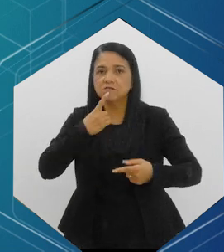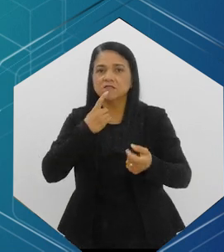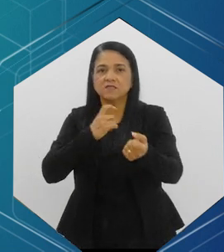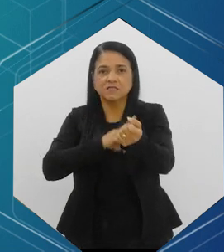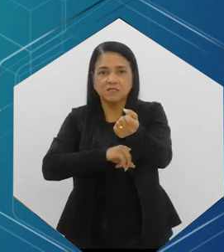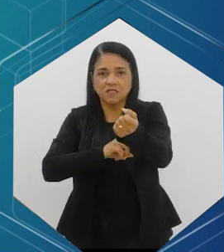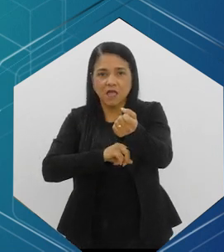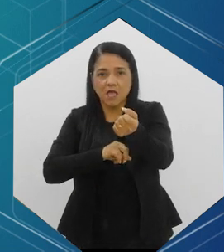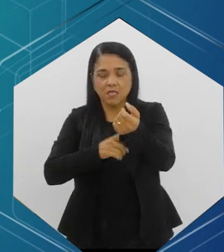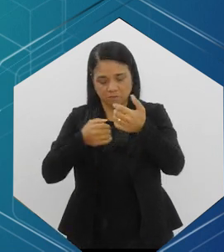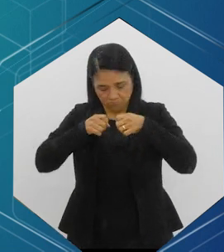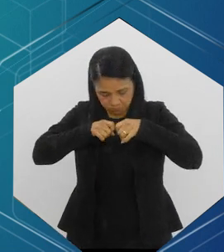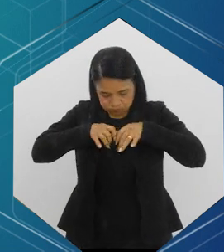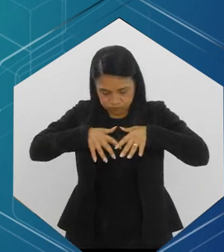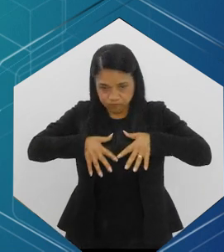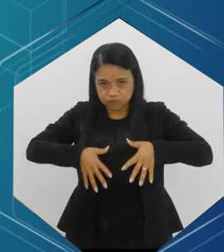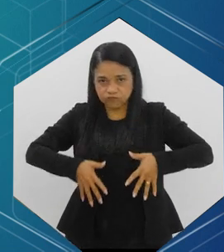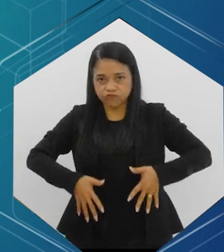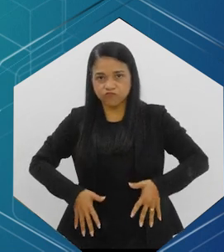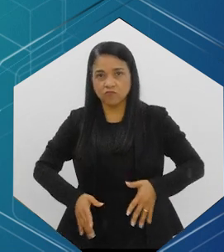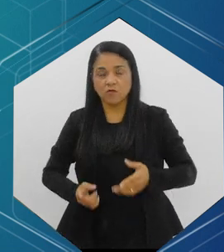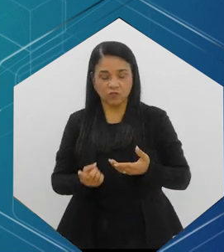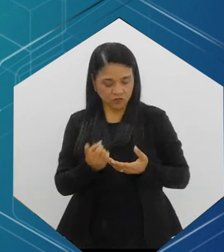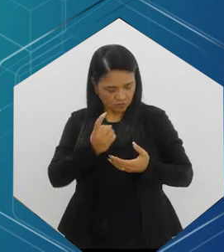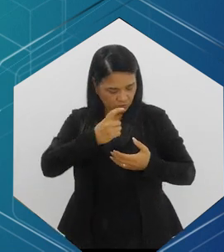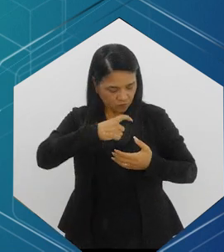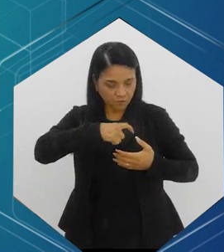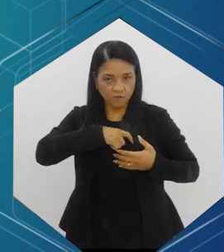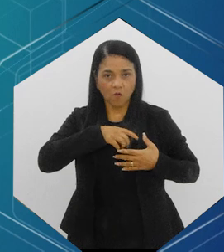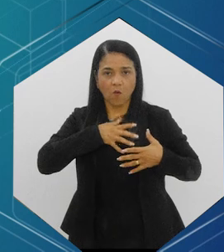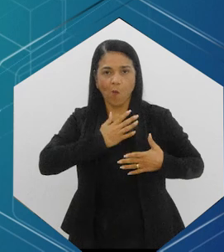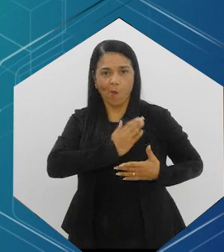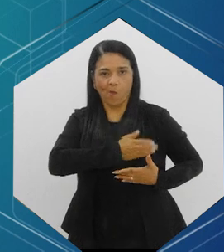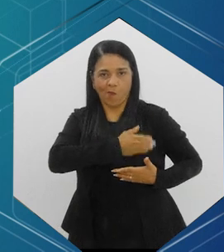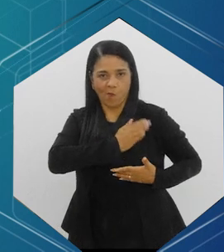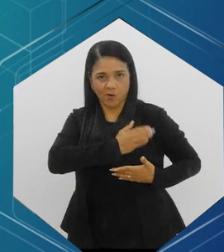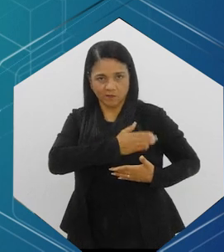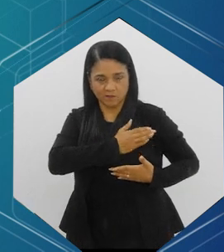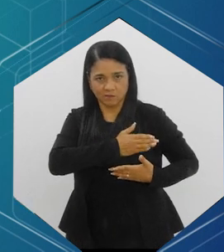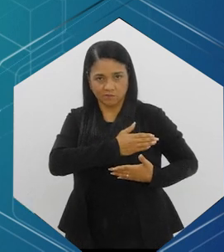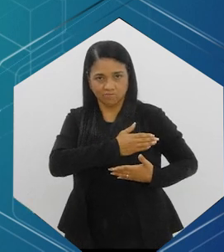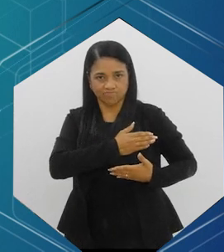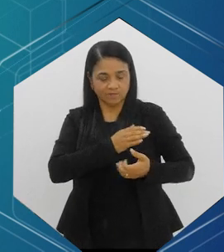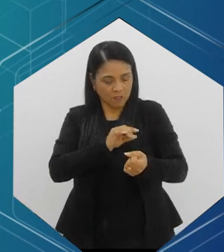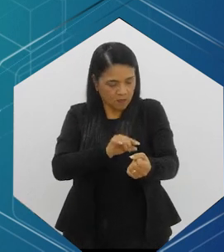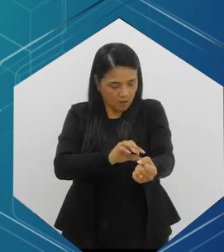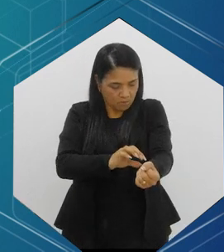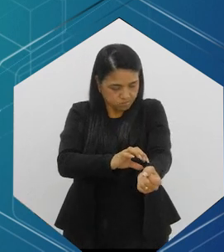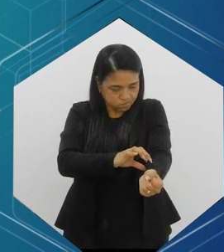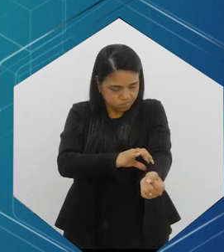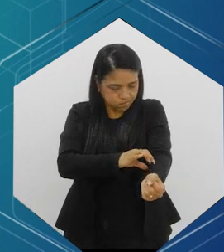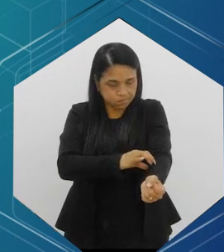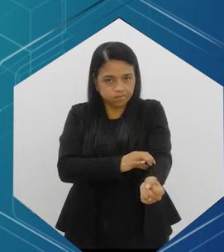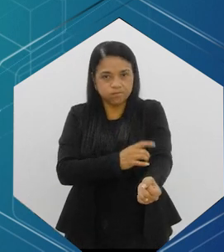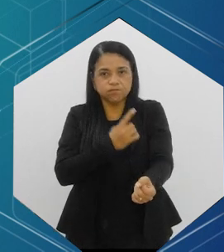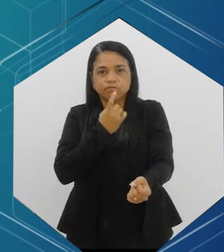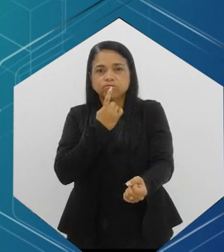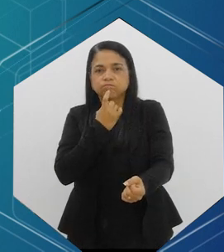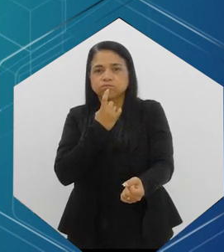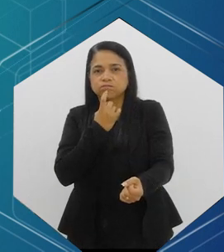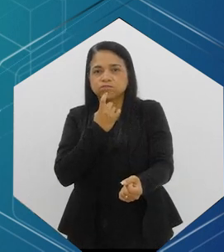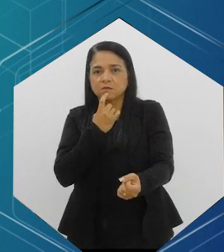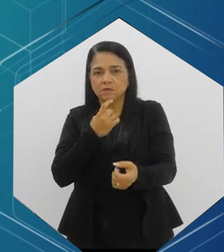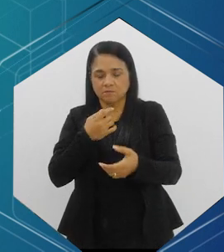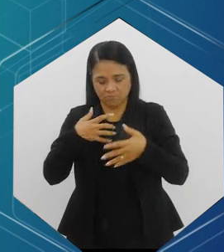de todos os tecidos de volta para o coração. É o tubo que leva o sangue